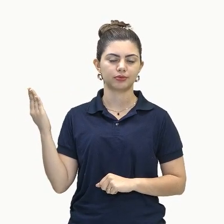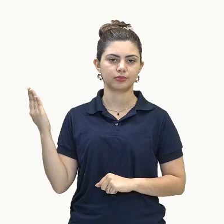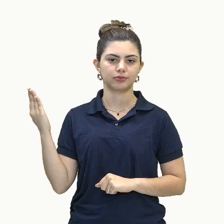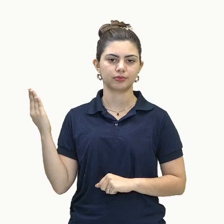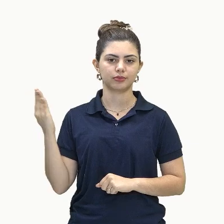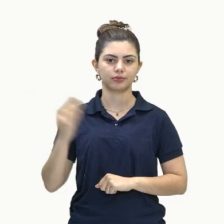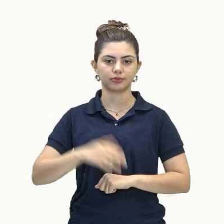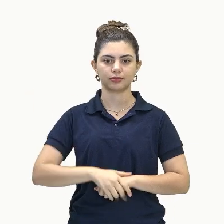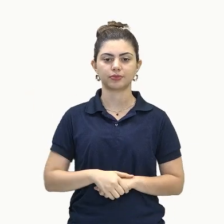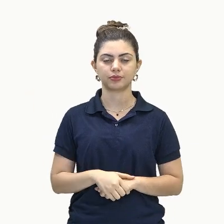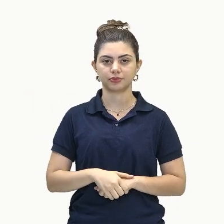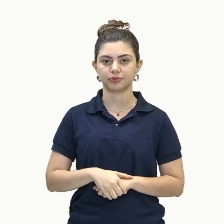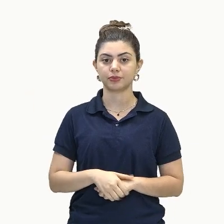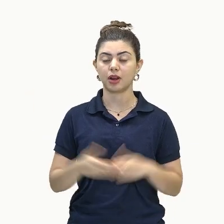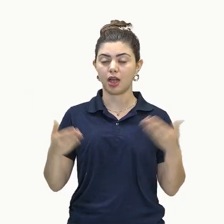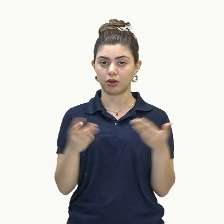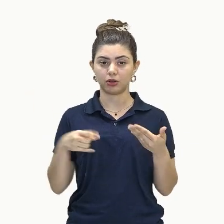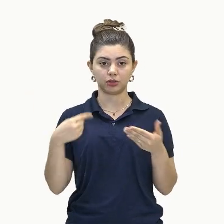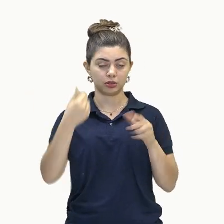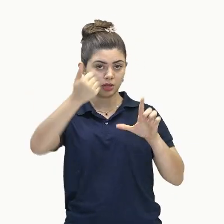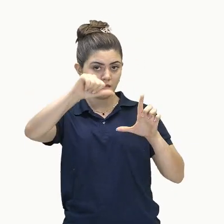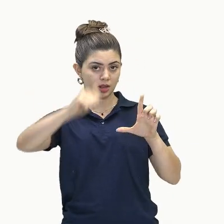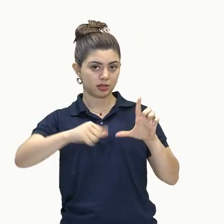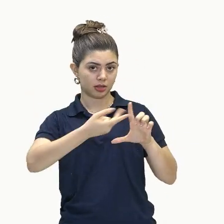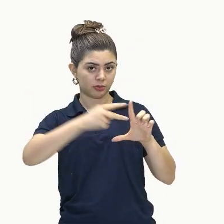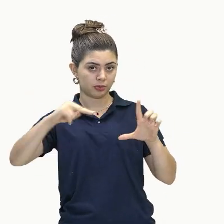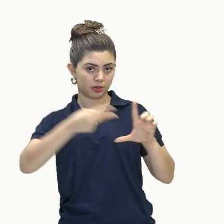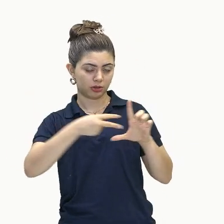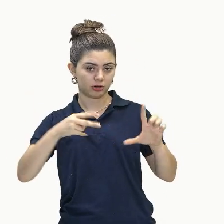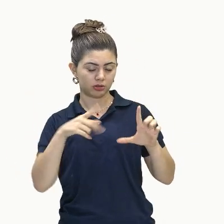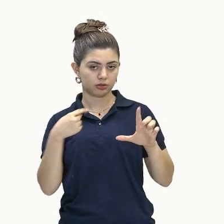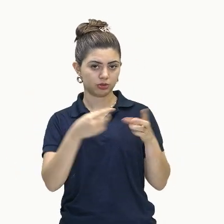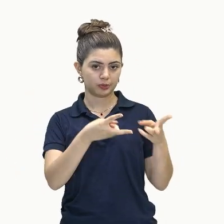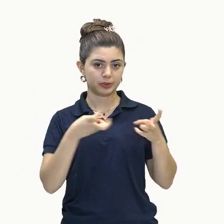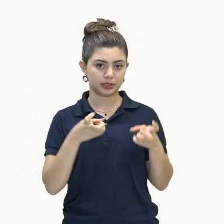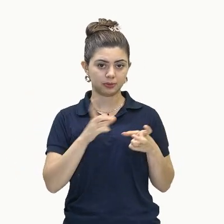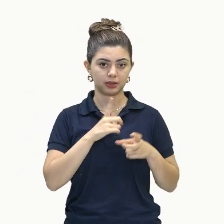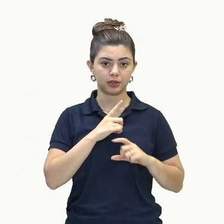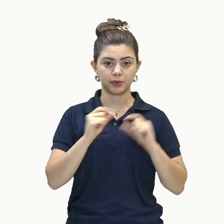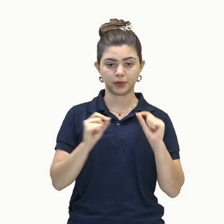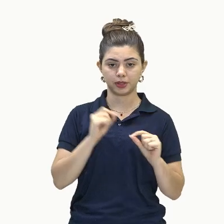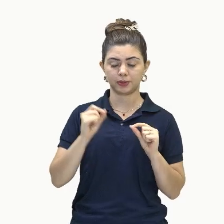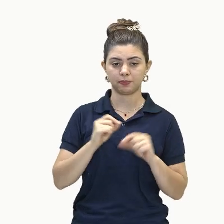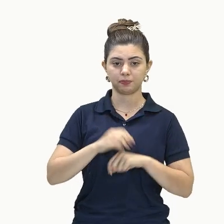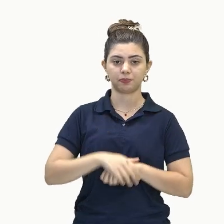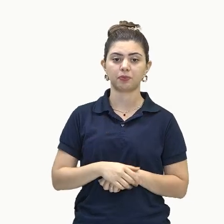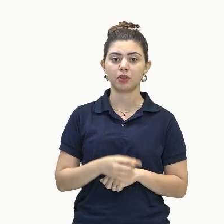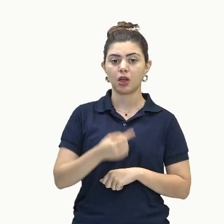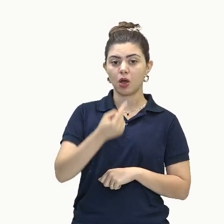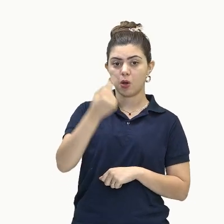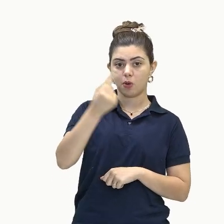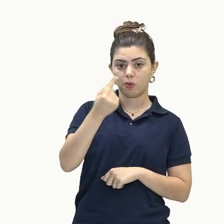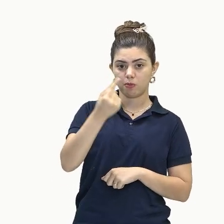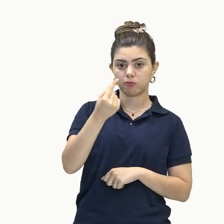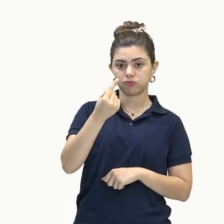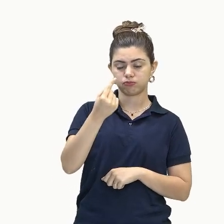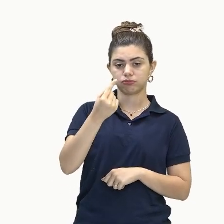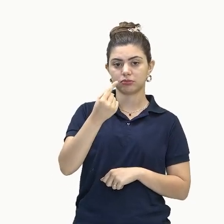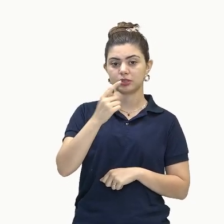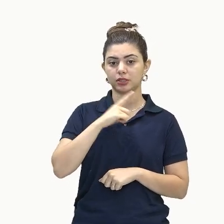geração. Fazendo a análise aqui do heredograma, nós percebemos que no indivíduo 1, ele tem um filho